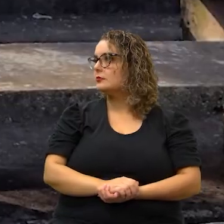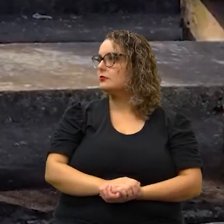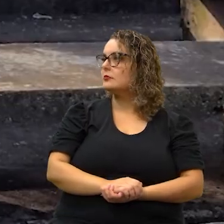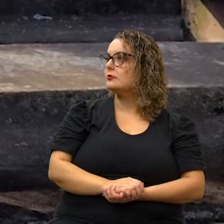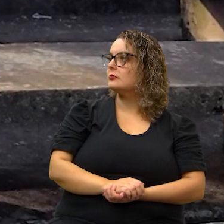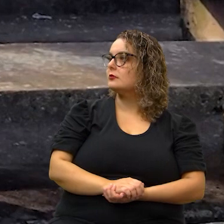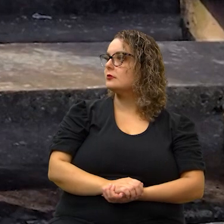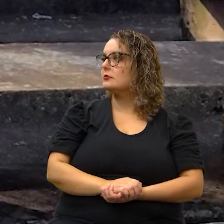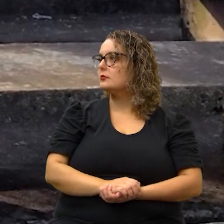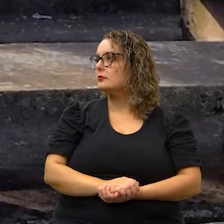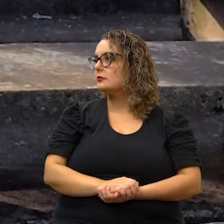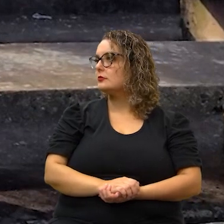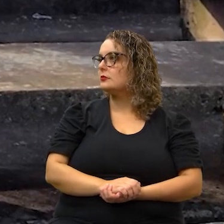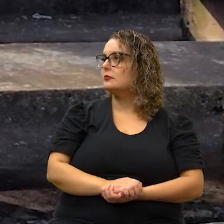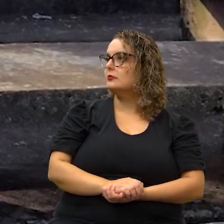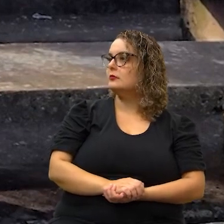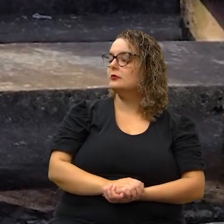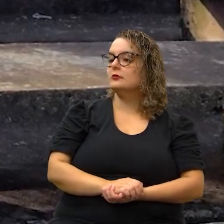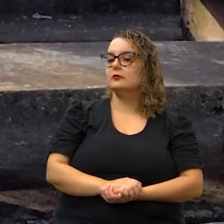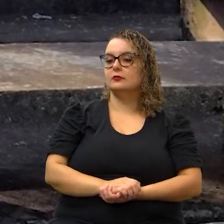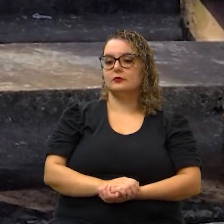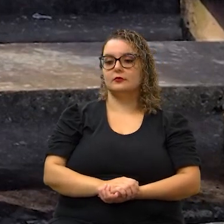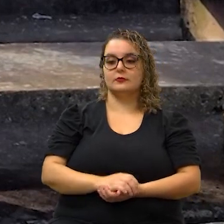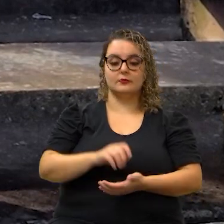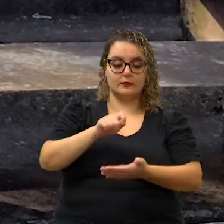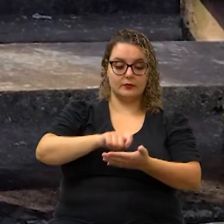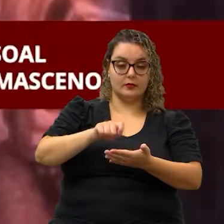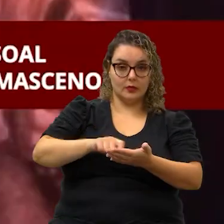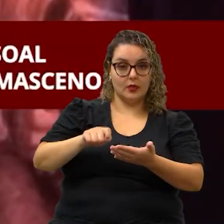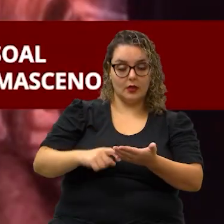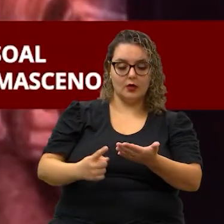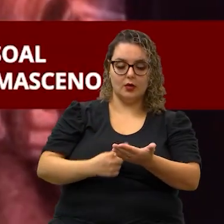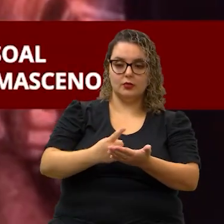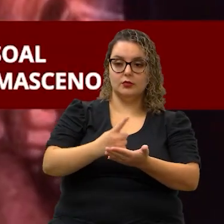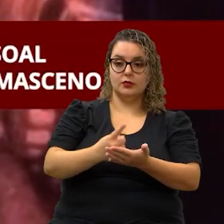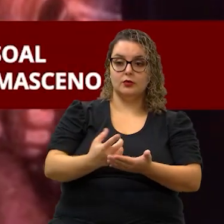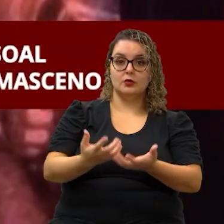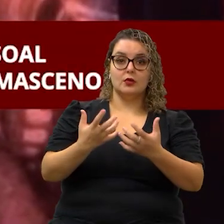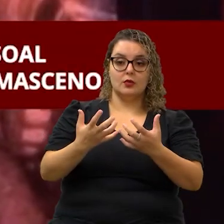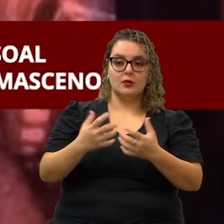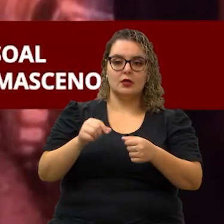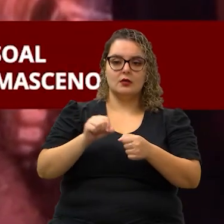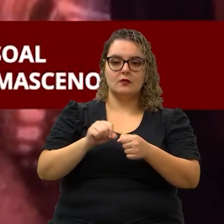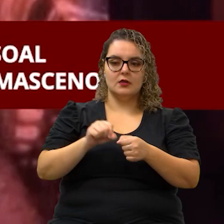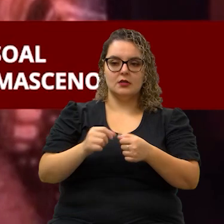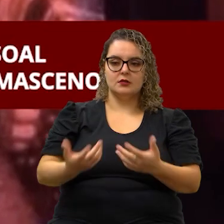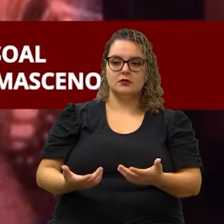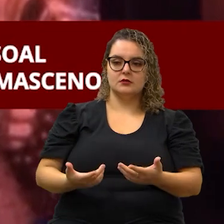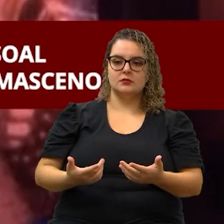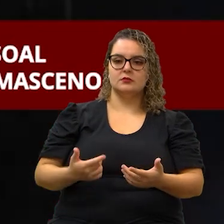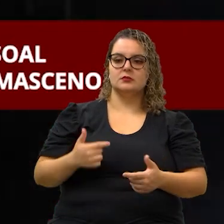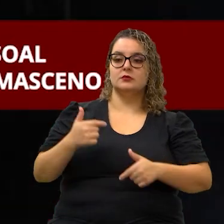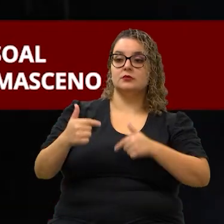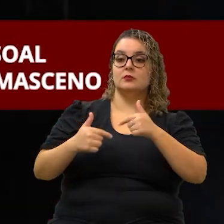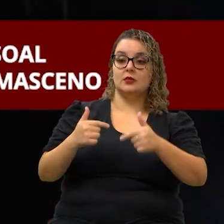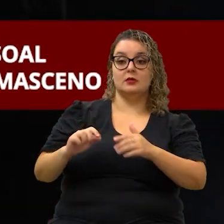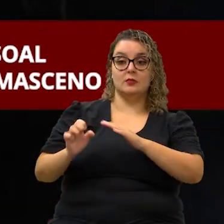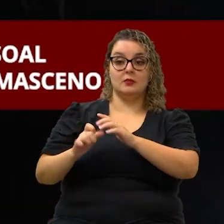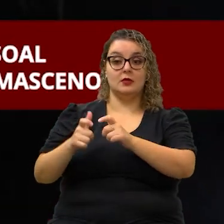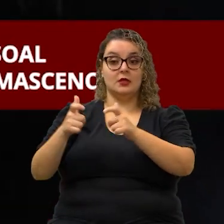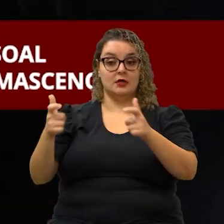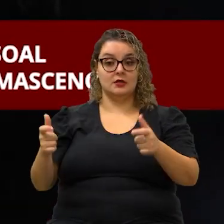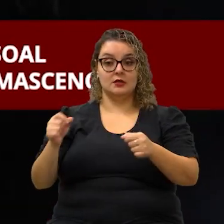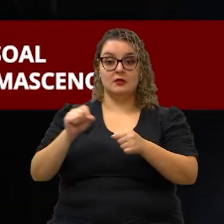Nesse caderno que eu colocava o que eu gostaria de estar realizando: trabalhar numa multinacional, fazer uma graduação na faculdade